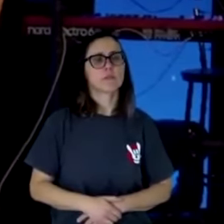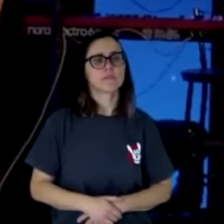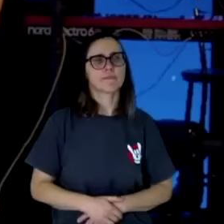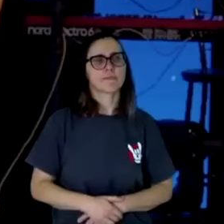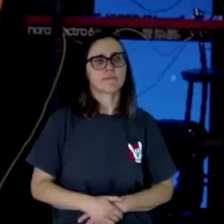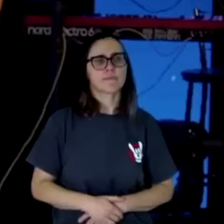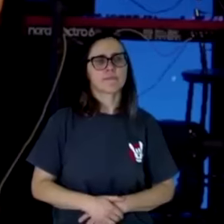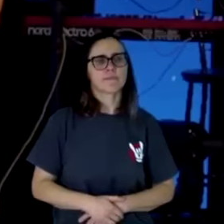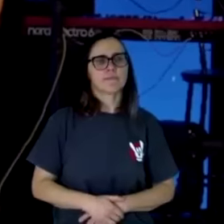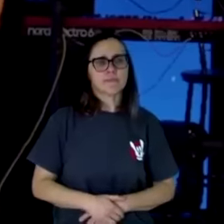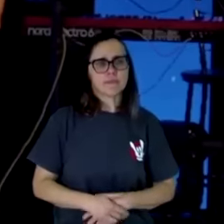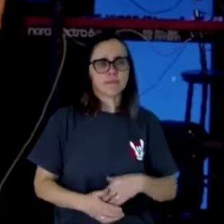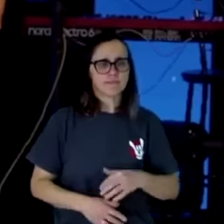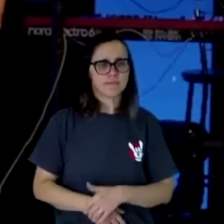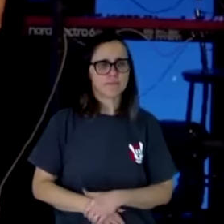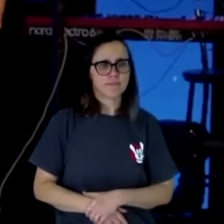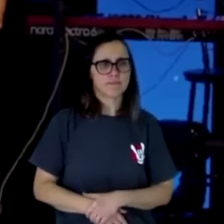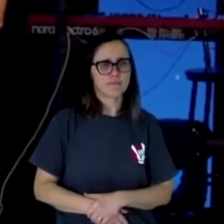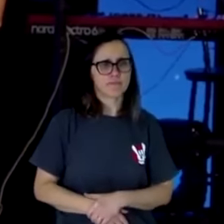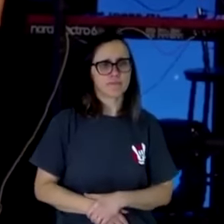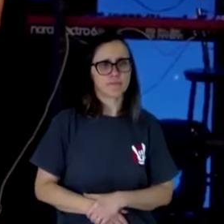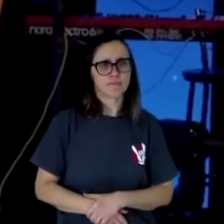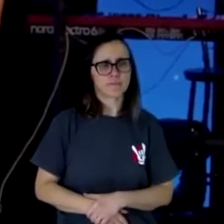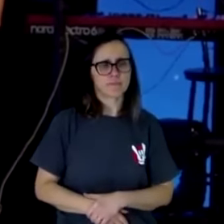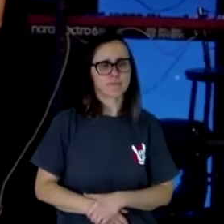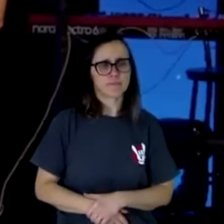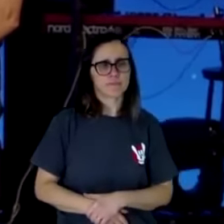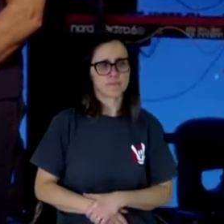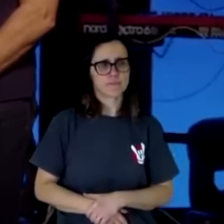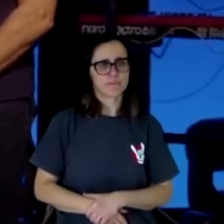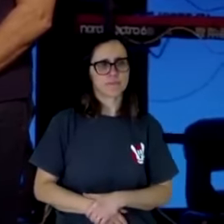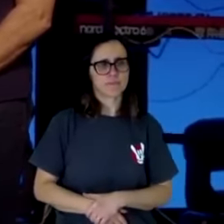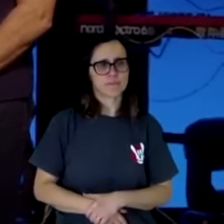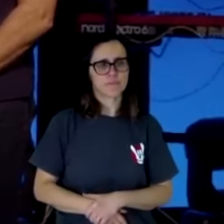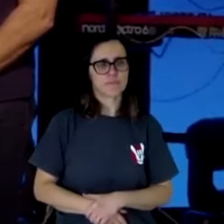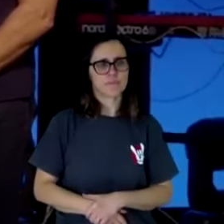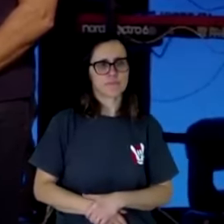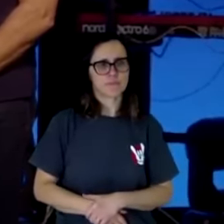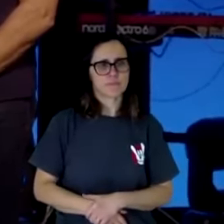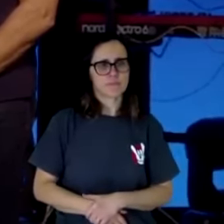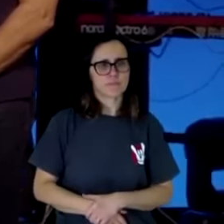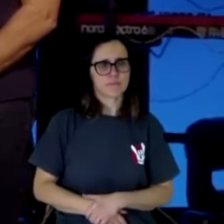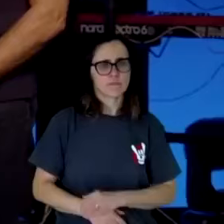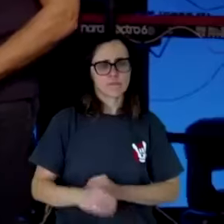mas é um ofício que flui de um dom do Espírito Santo